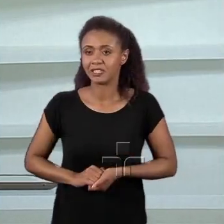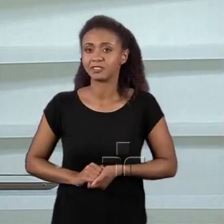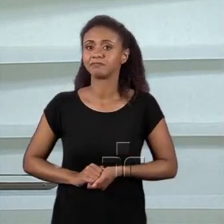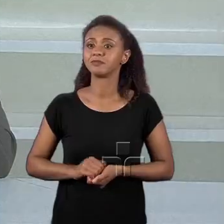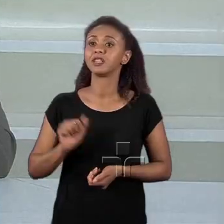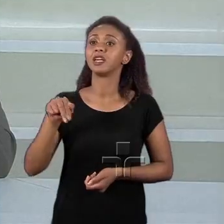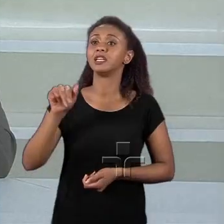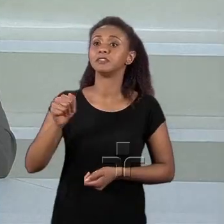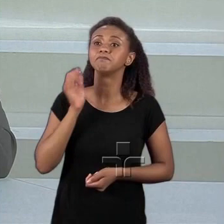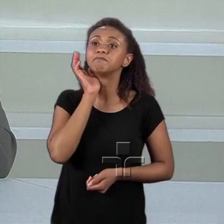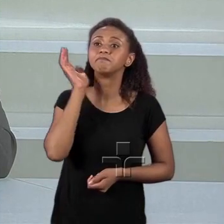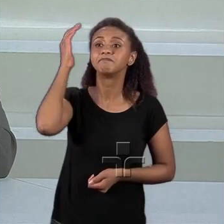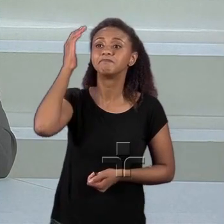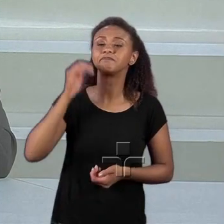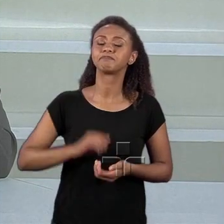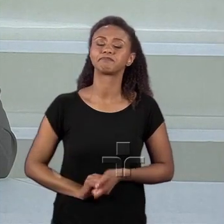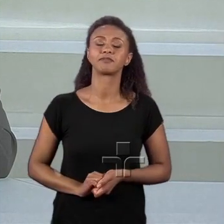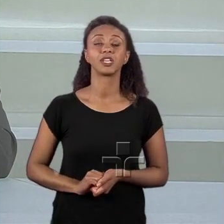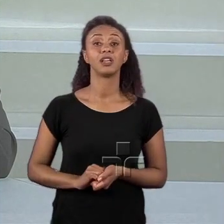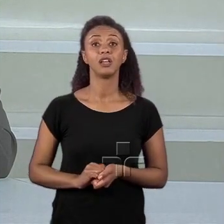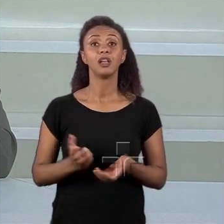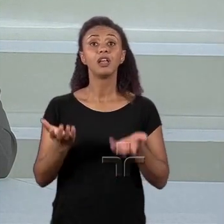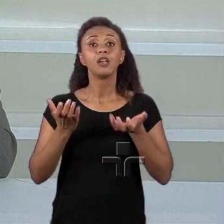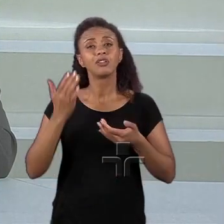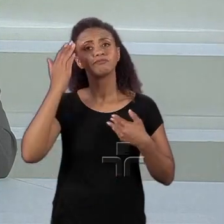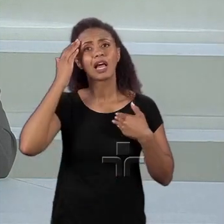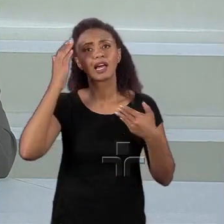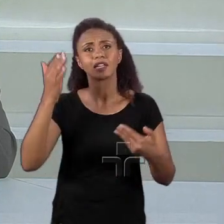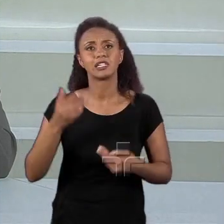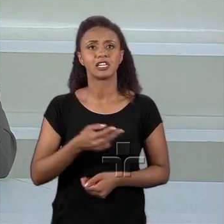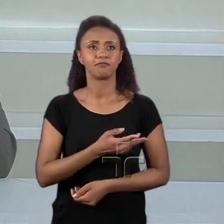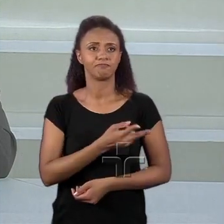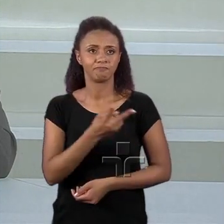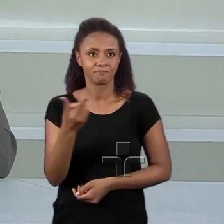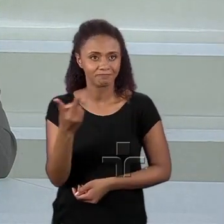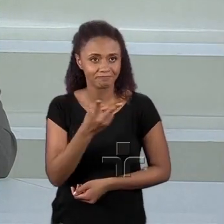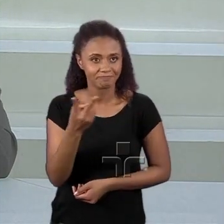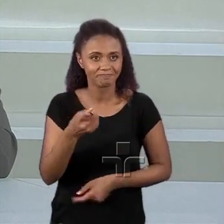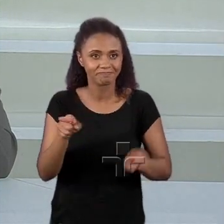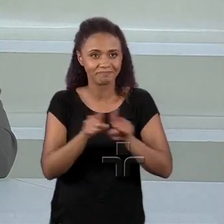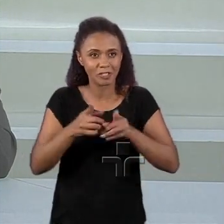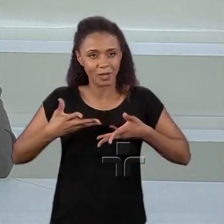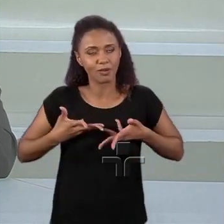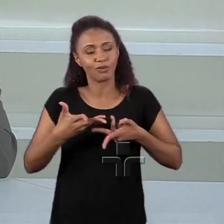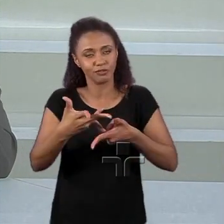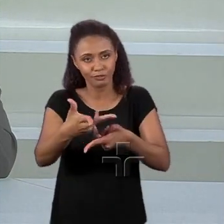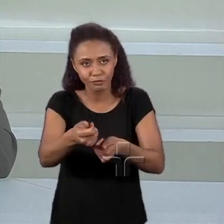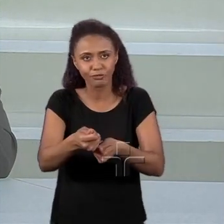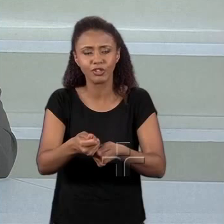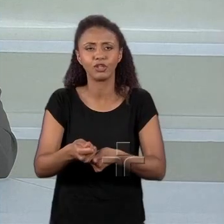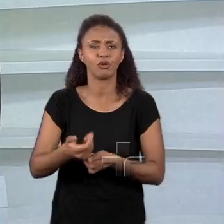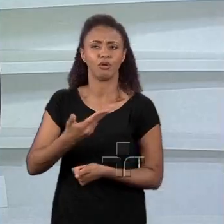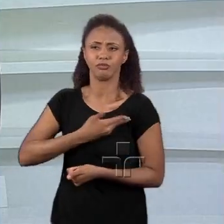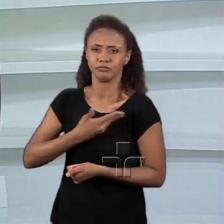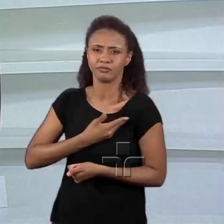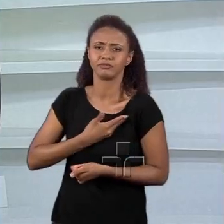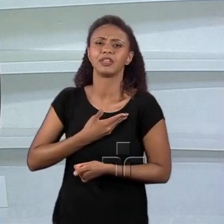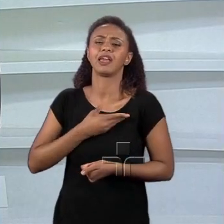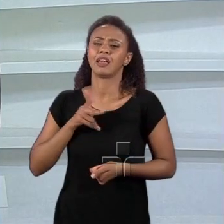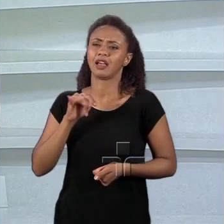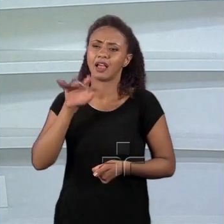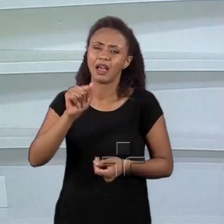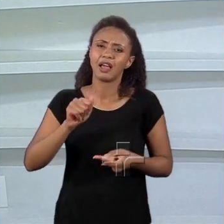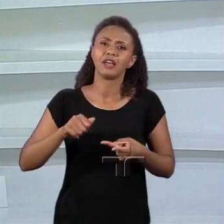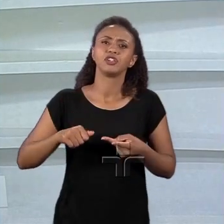declarações finais. Eu queria agradecer muito, Ricardo, a Clarissa, aos meus companheiros Cátia Abreu e Eduardo